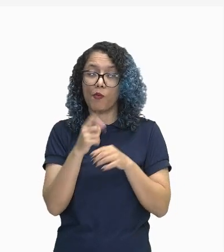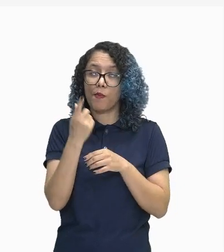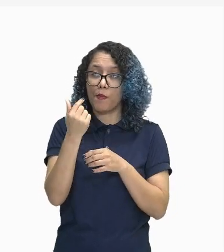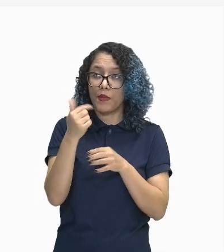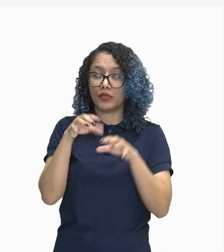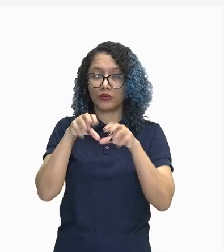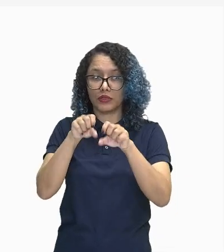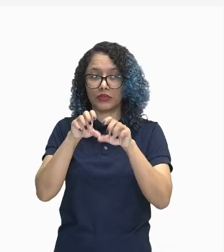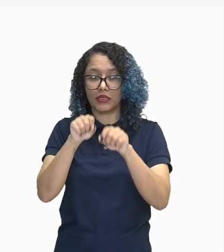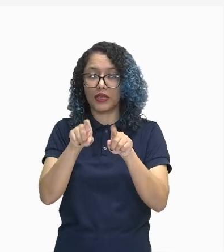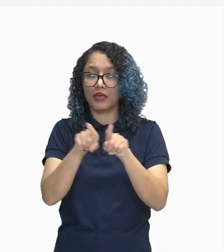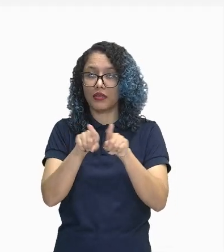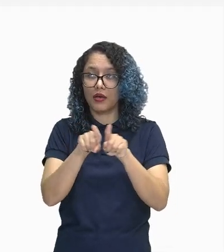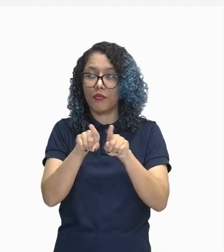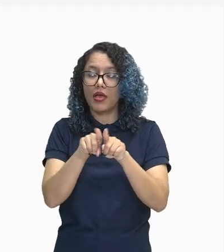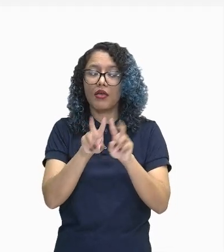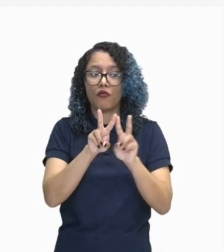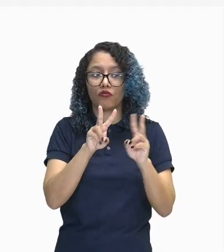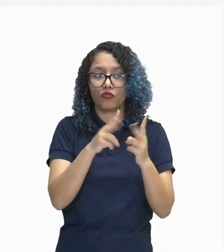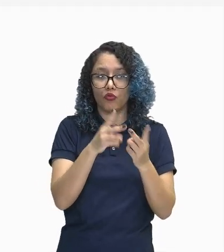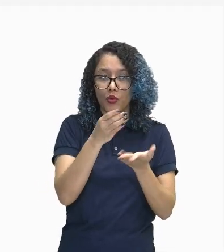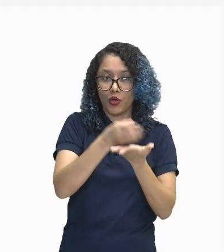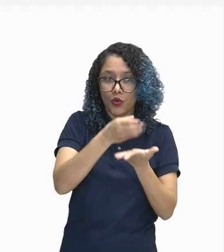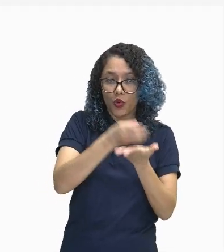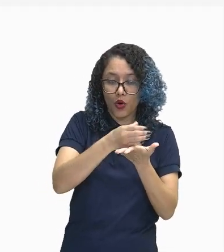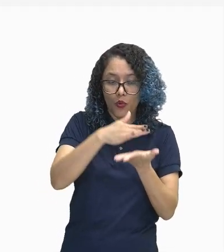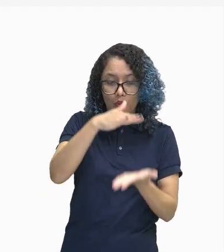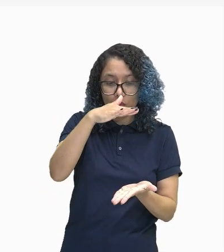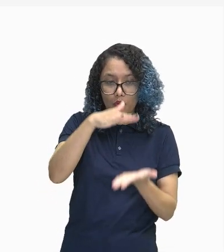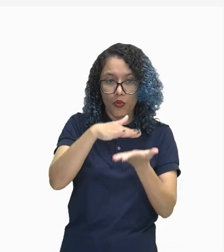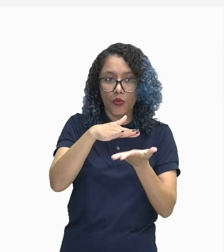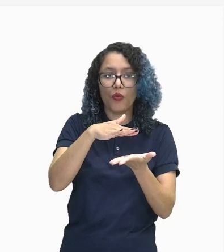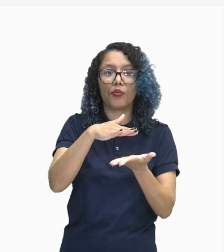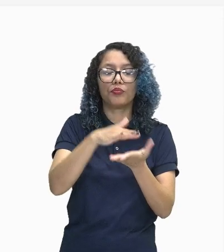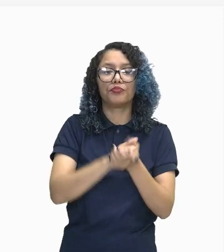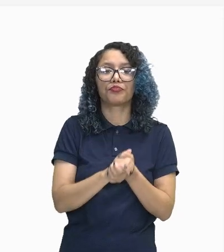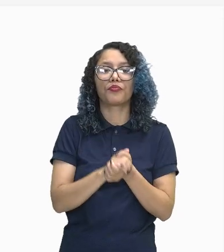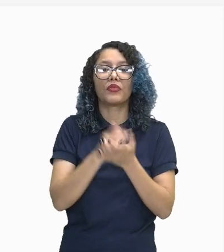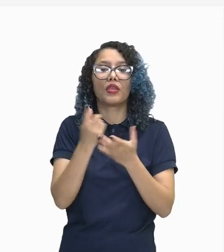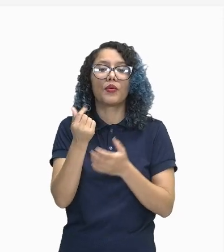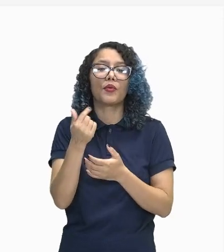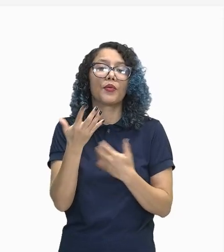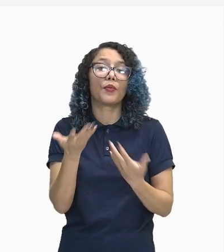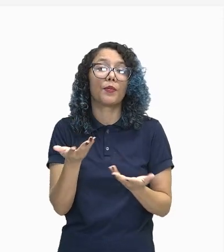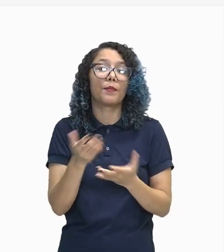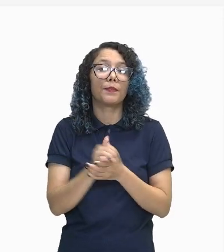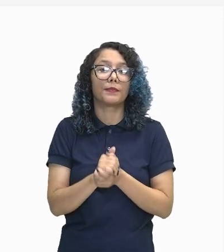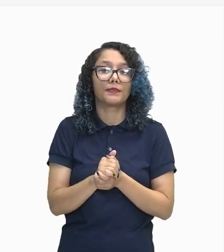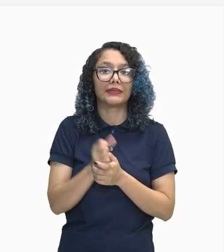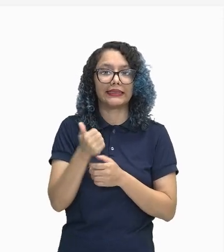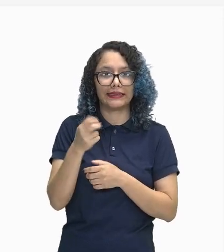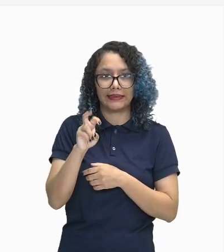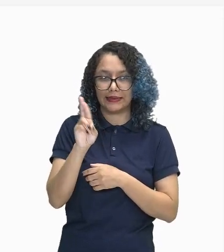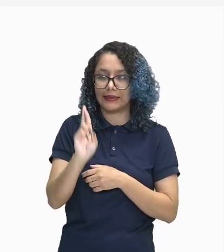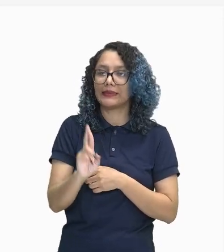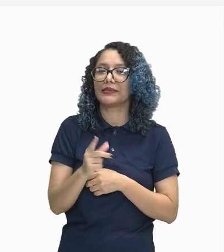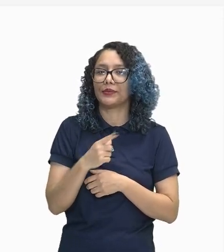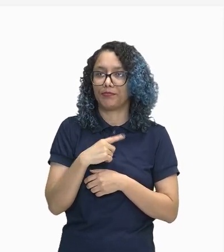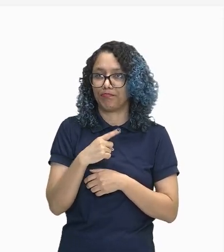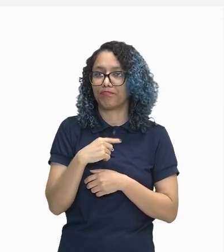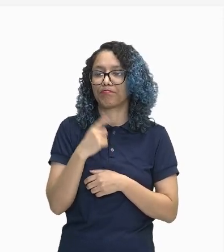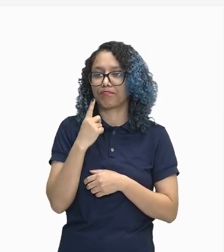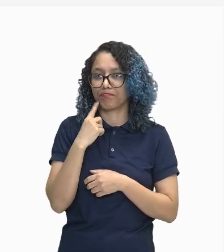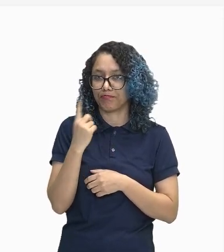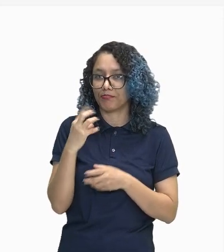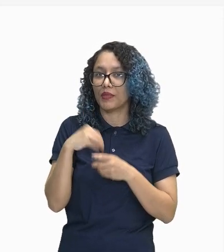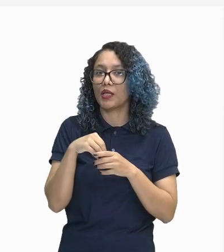o volume do copo. Ah, mas o custo do açaí ele deu pra gente. Quanto é que é o custo mesmo? O custo é R$15, né? E